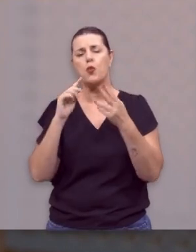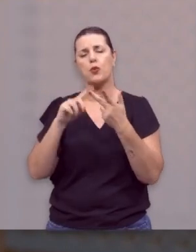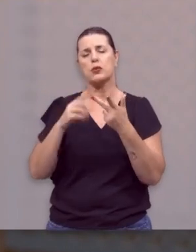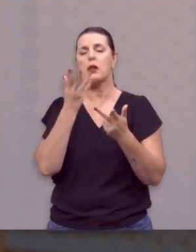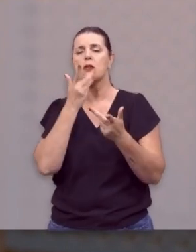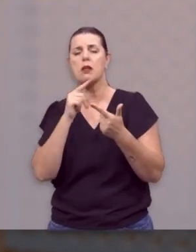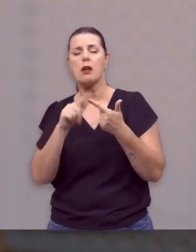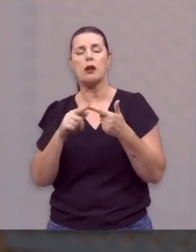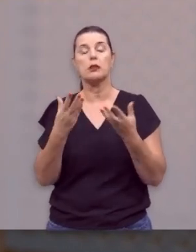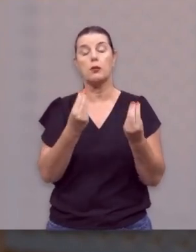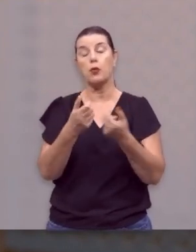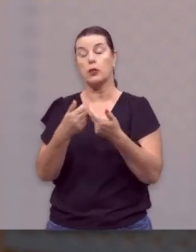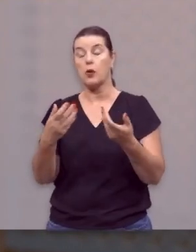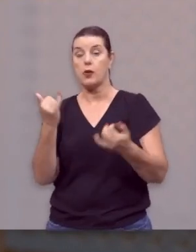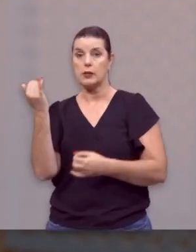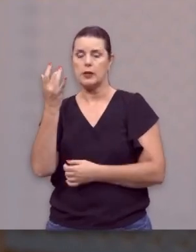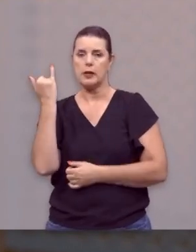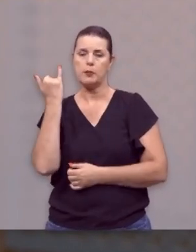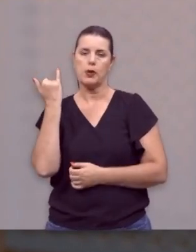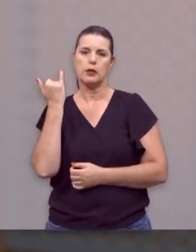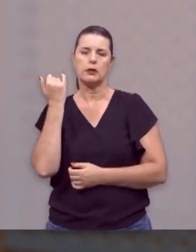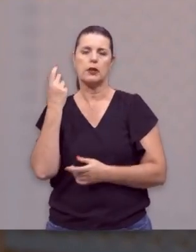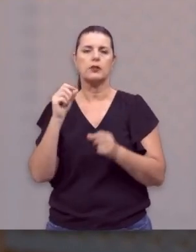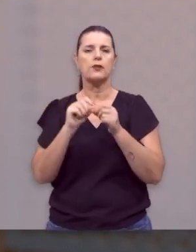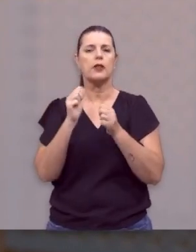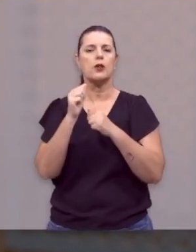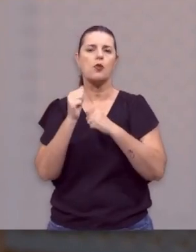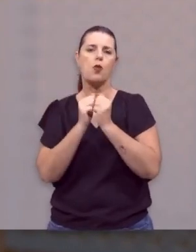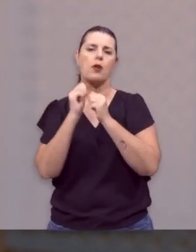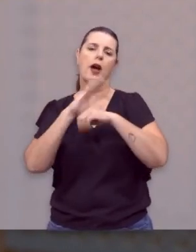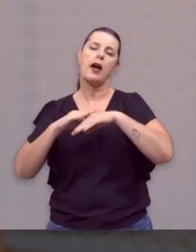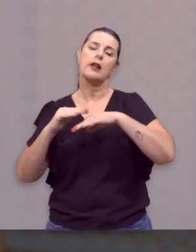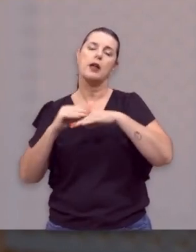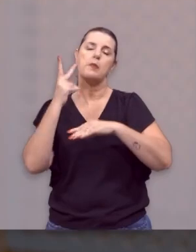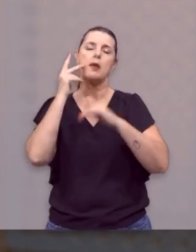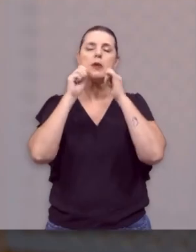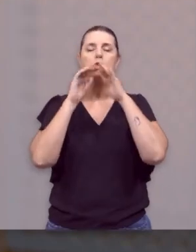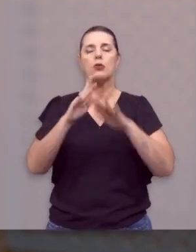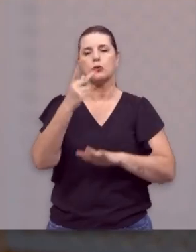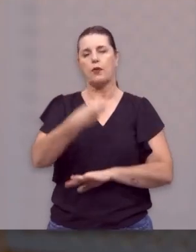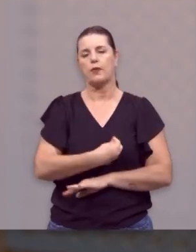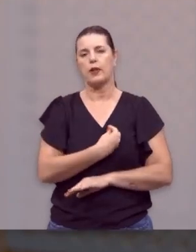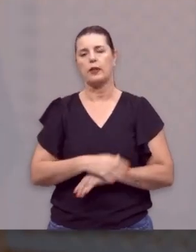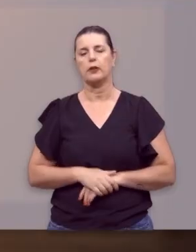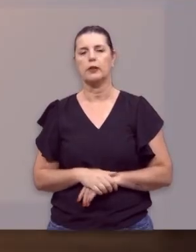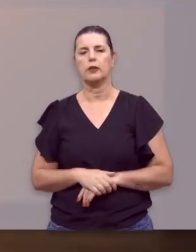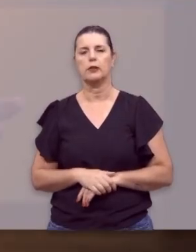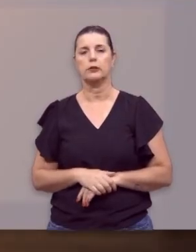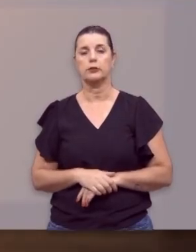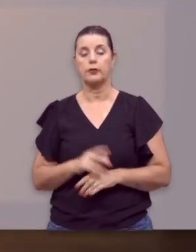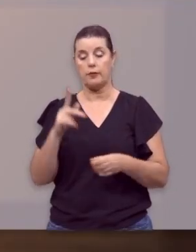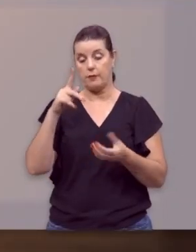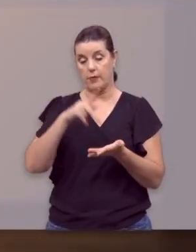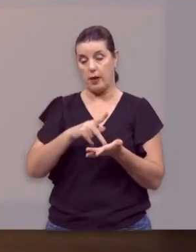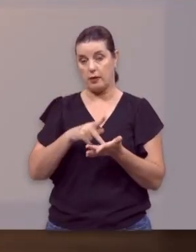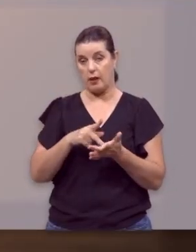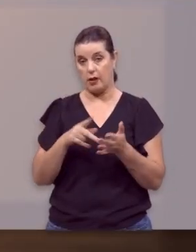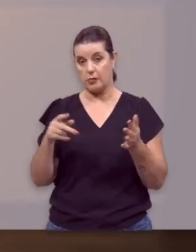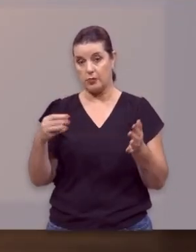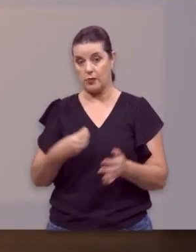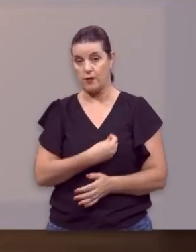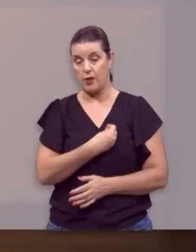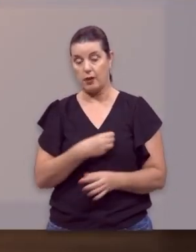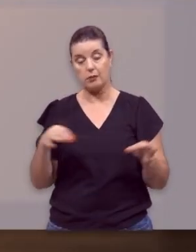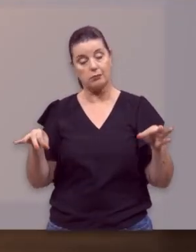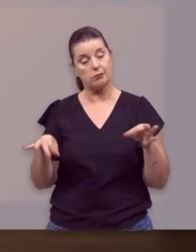infantis, muita coisa especial feita com muito carinho para abençoar a sua vida. O Verdade e Vida vai